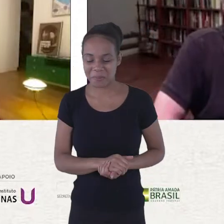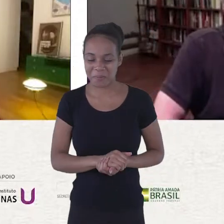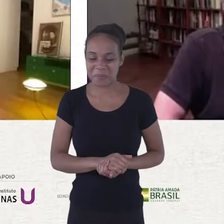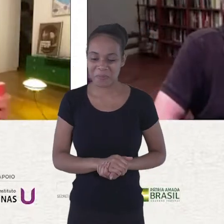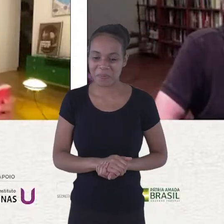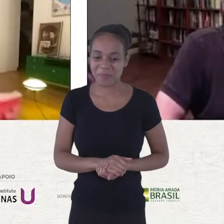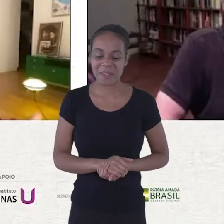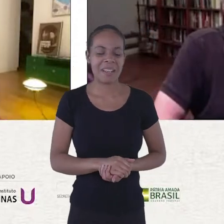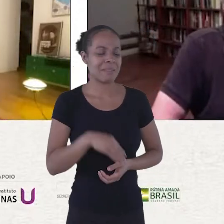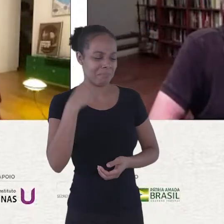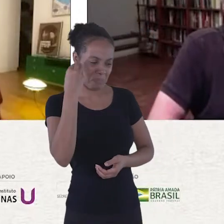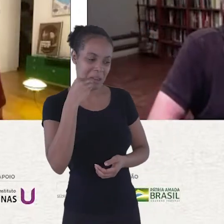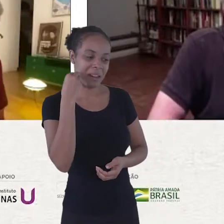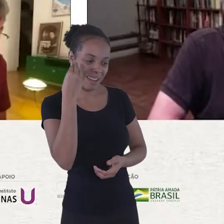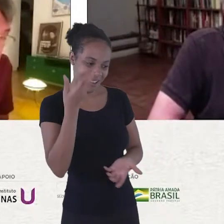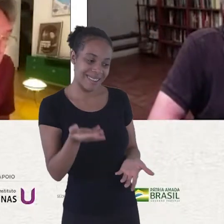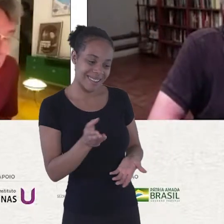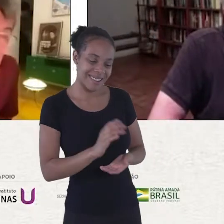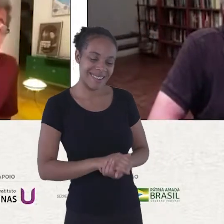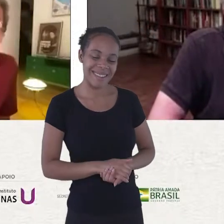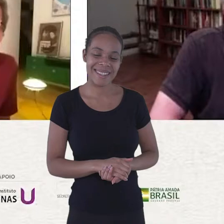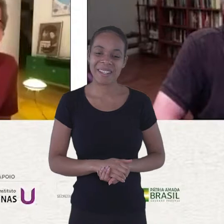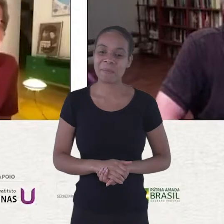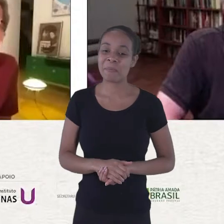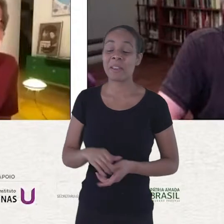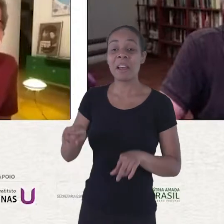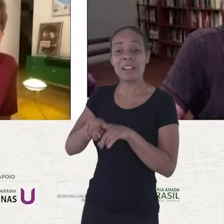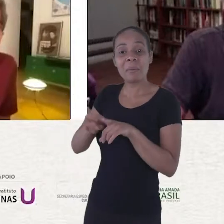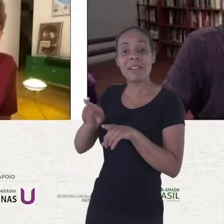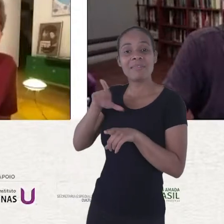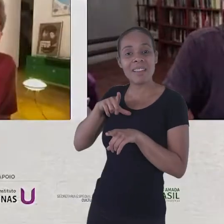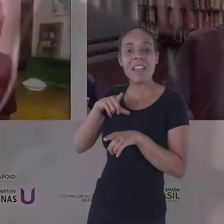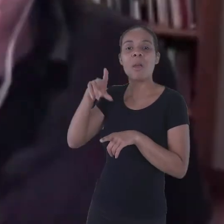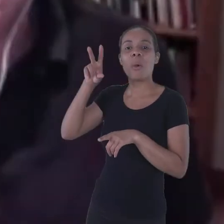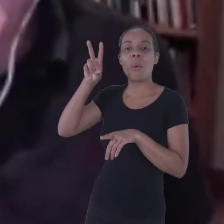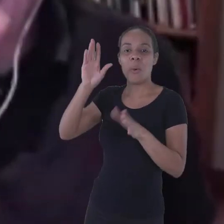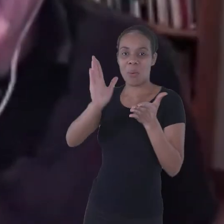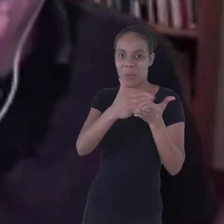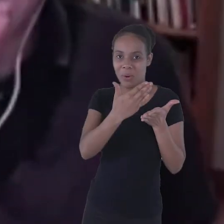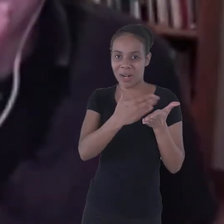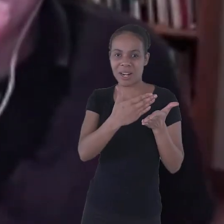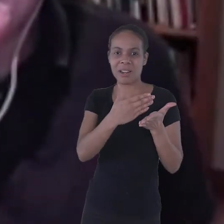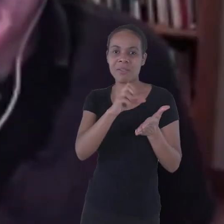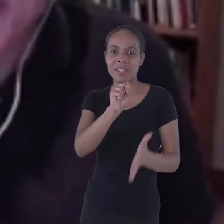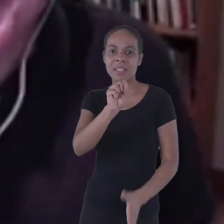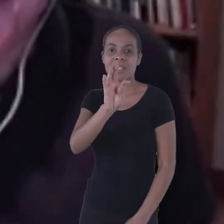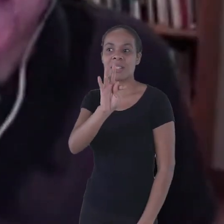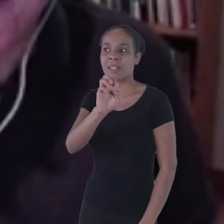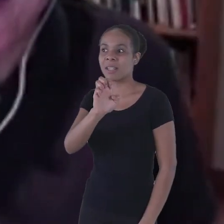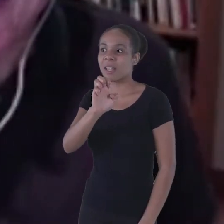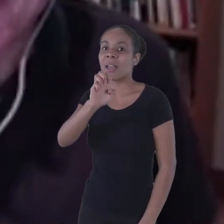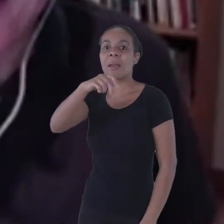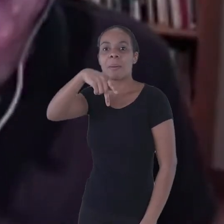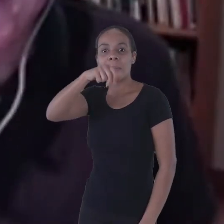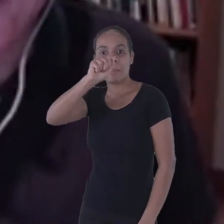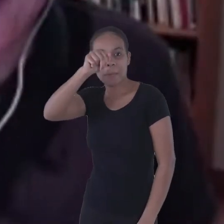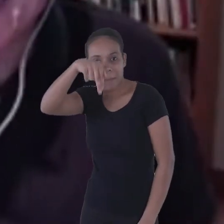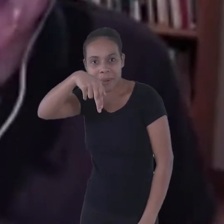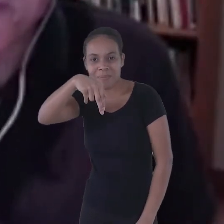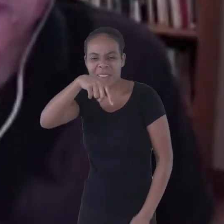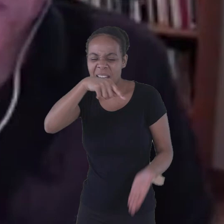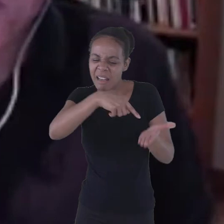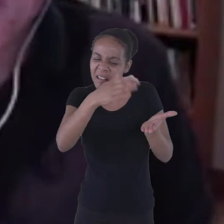melhor ainda é ser um livro do Stepan. Assim, esse livro pode ser do caralho, mas ele é do Stepan, né? Então ele é